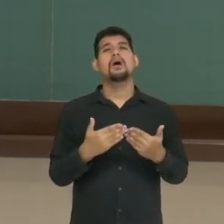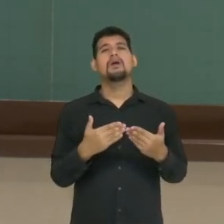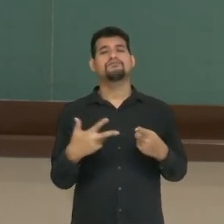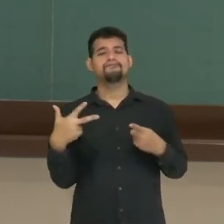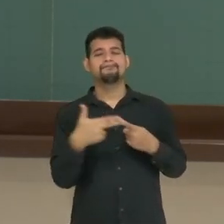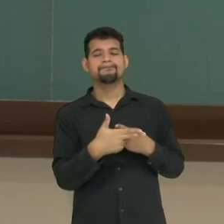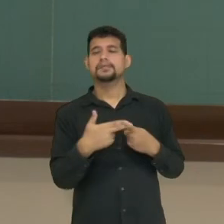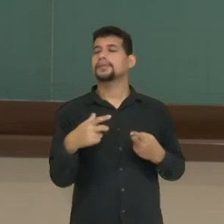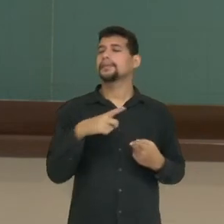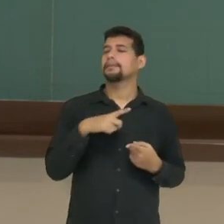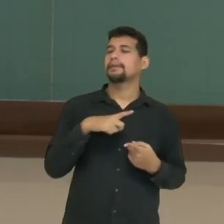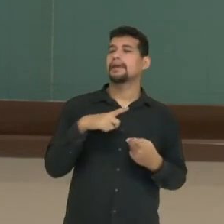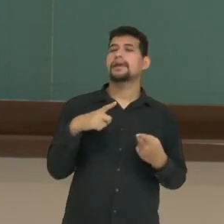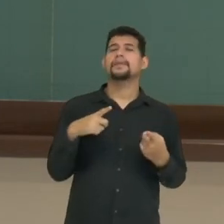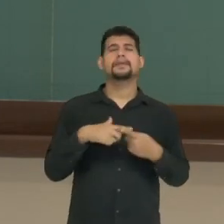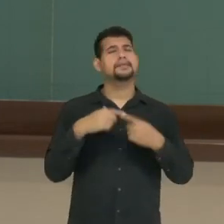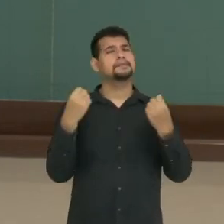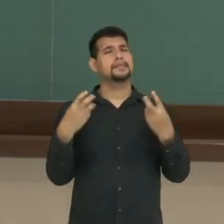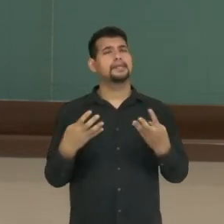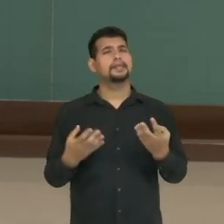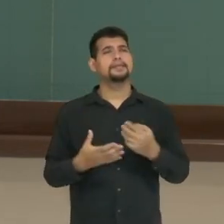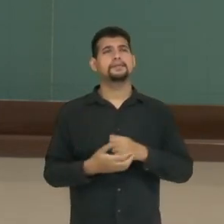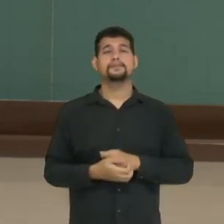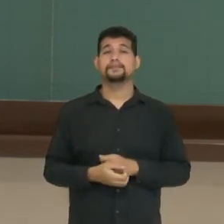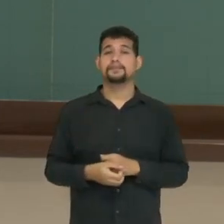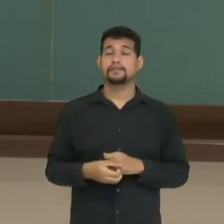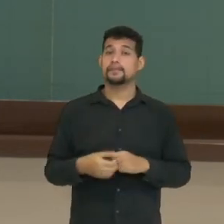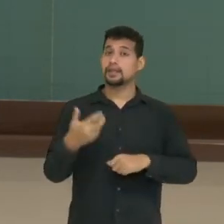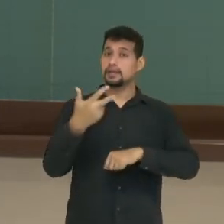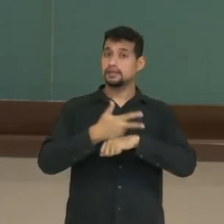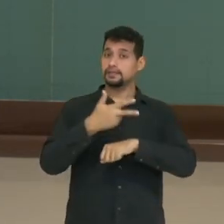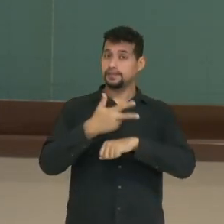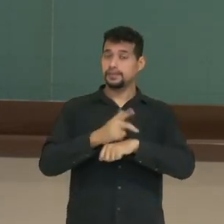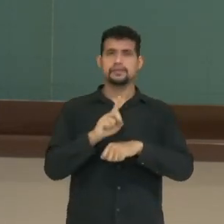restrições, o que abre, o que fecha? Neste vídeo,